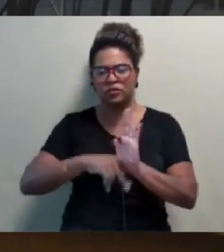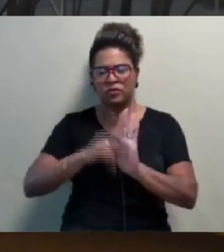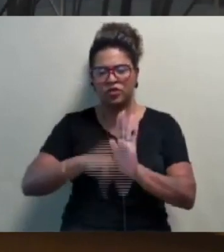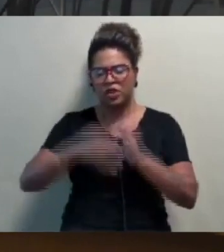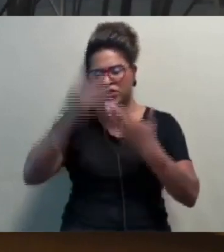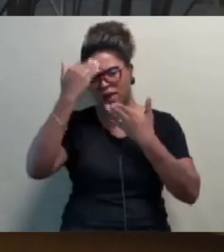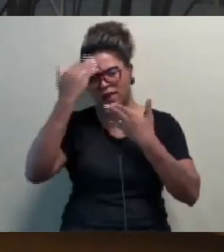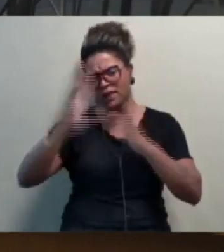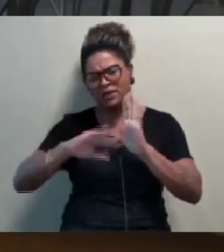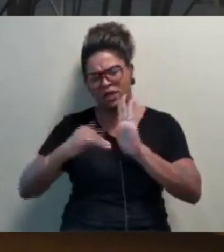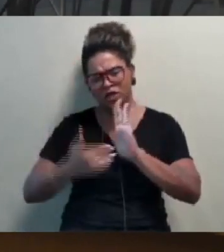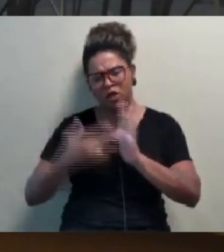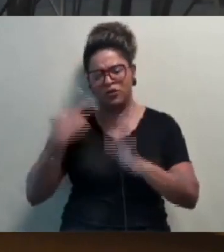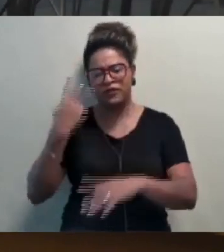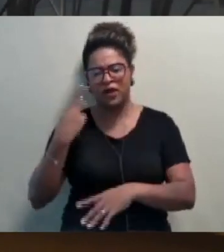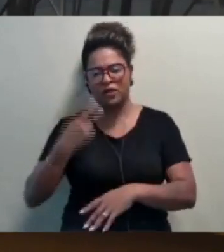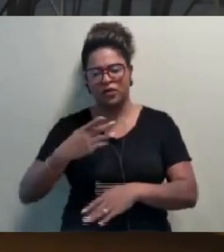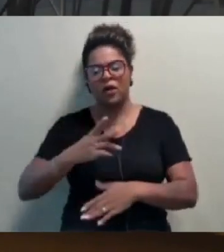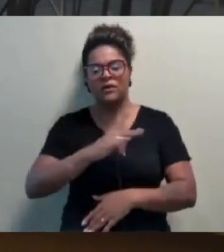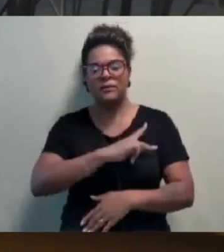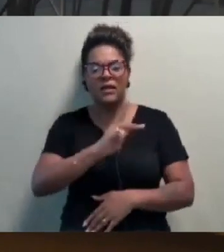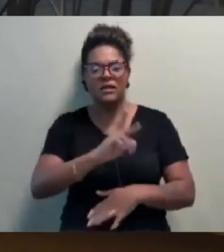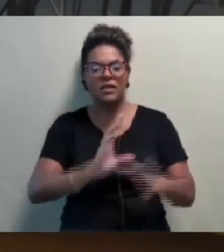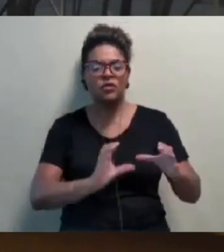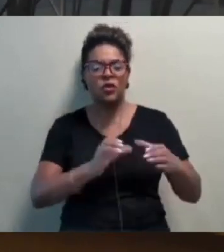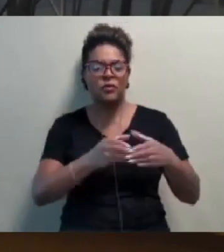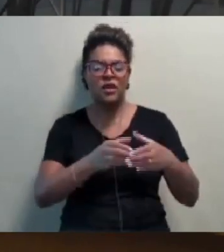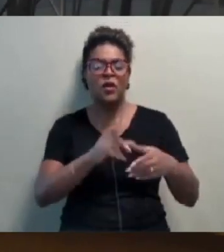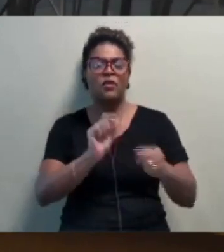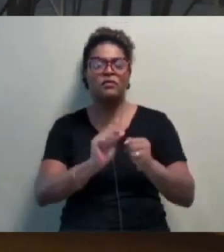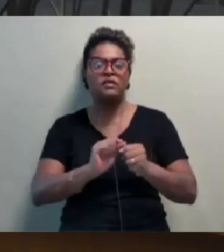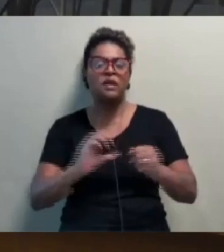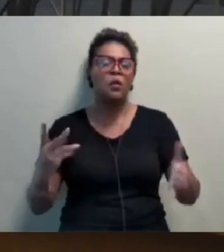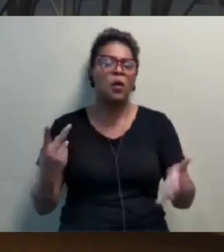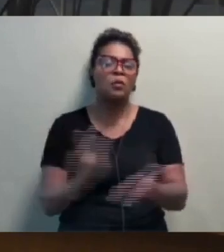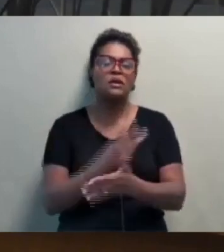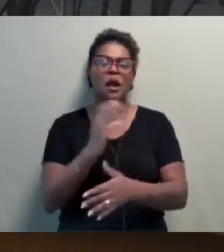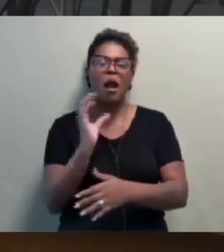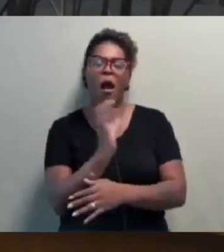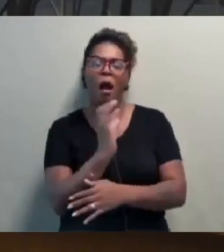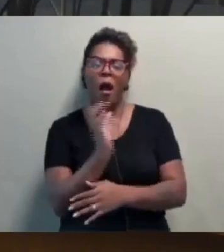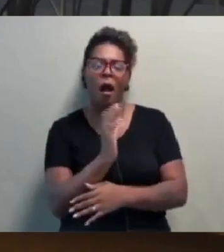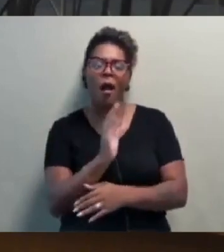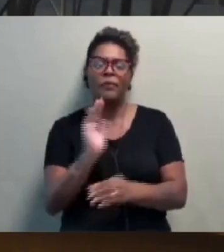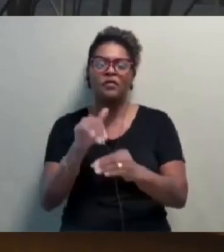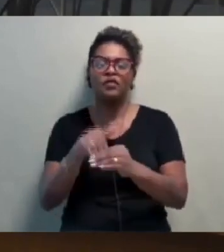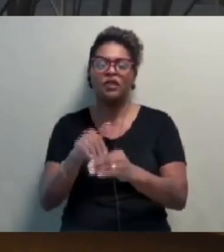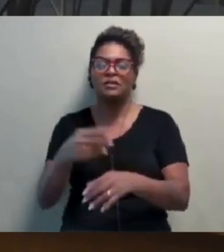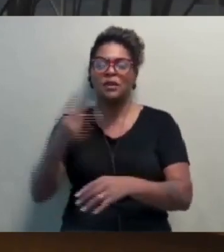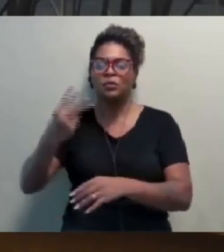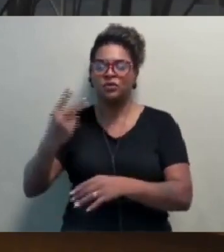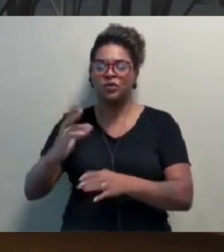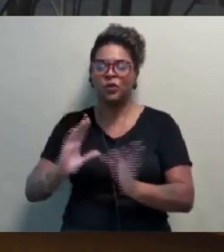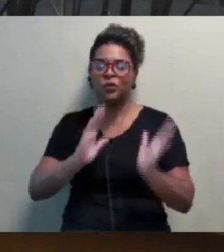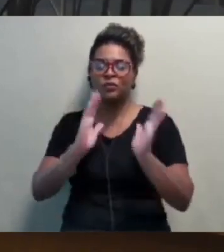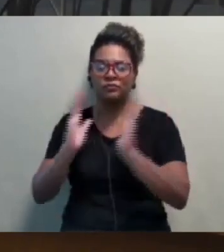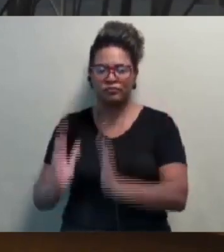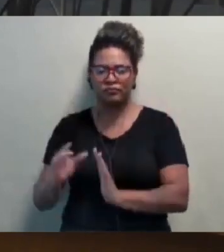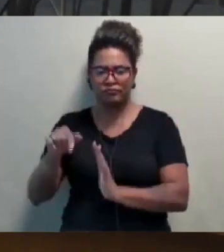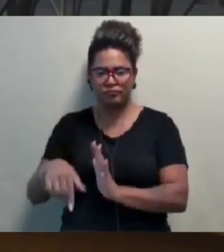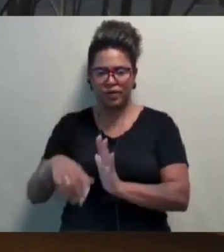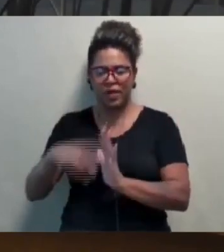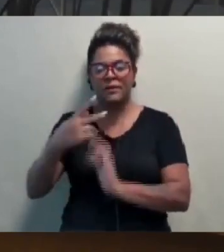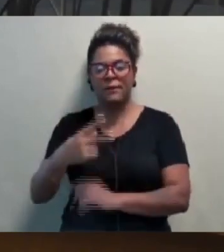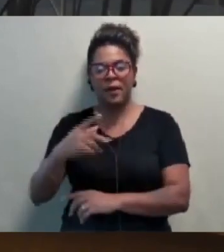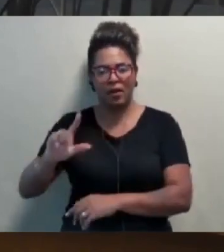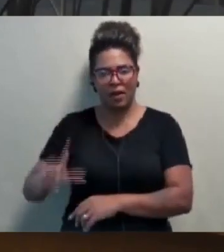comissão, membros que aceleraram a tramitação em segundo turno desse projeto e pedir muito que vossas excelências